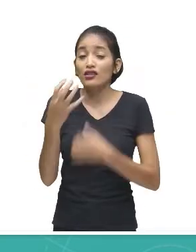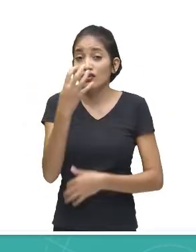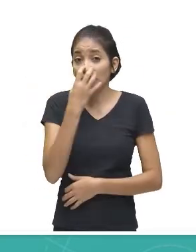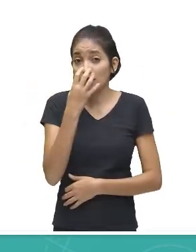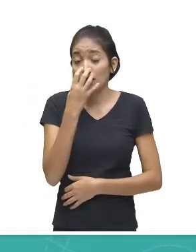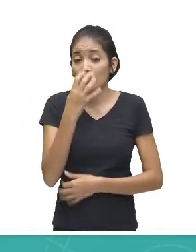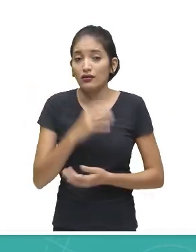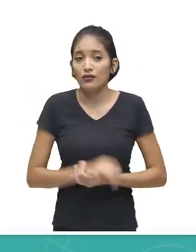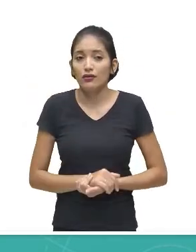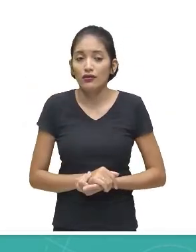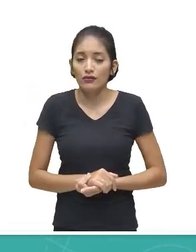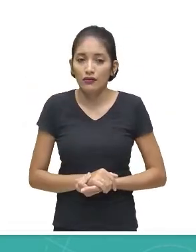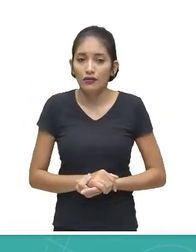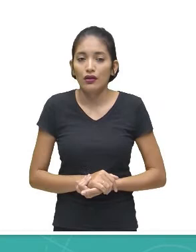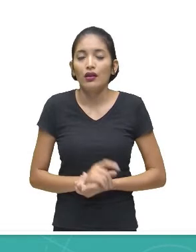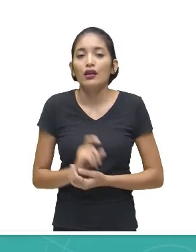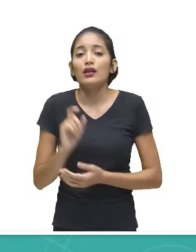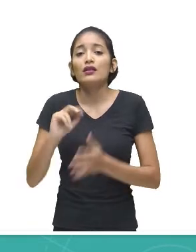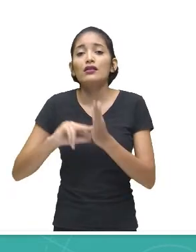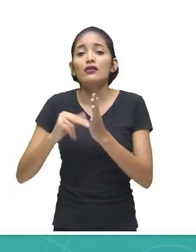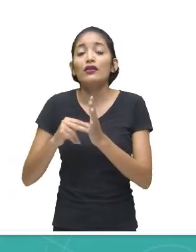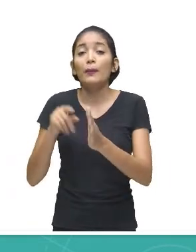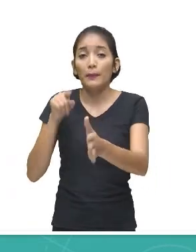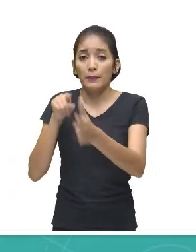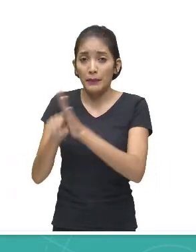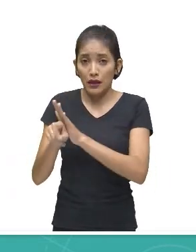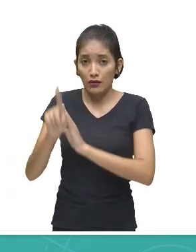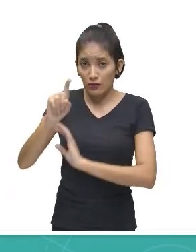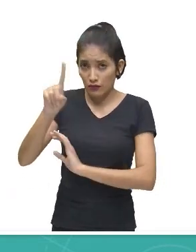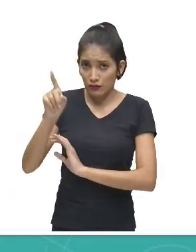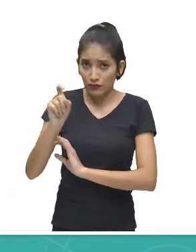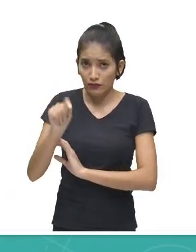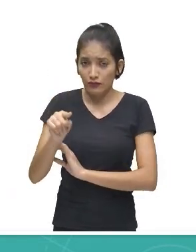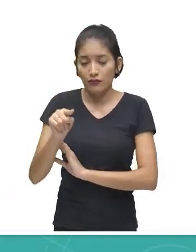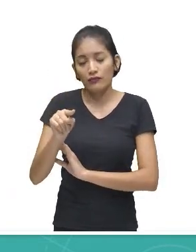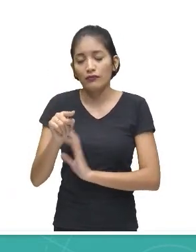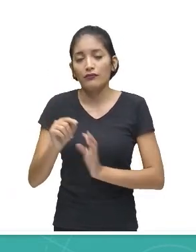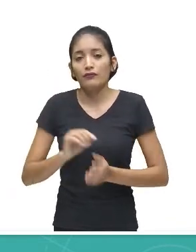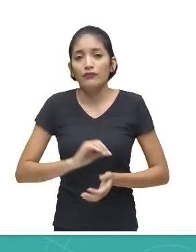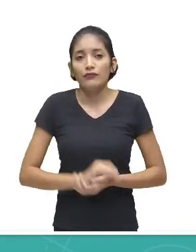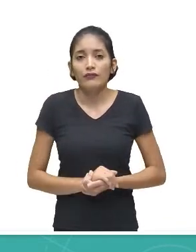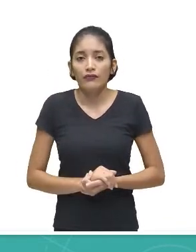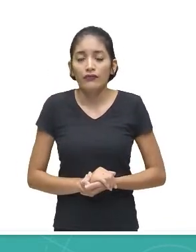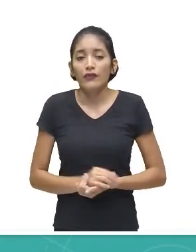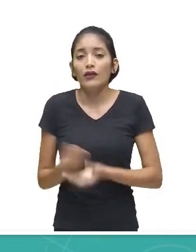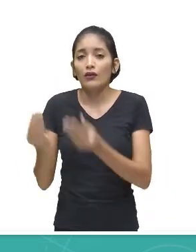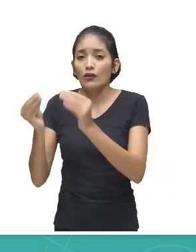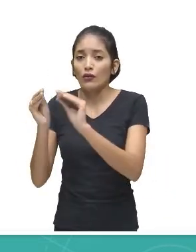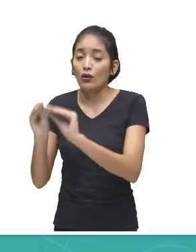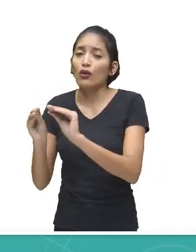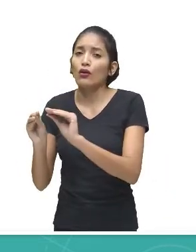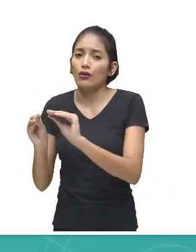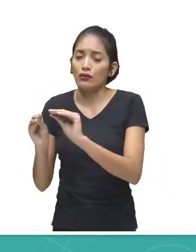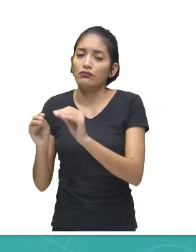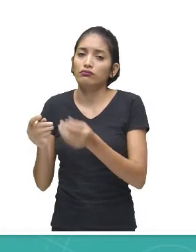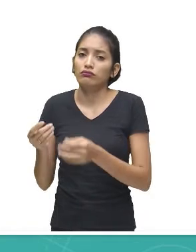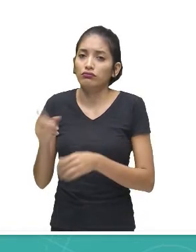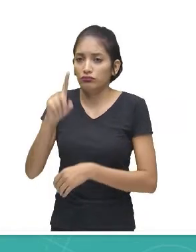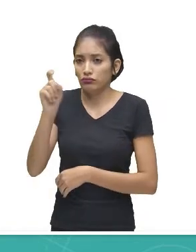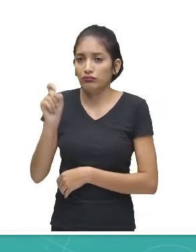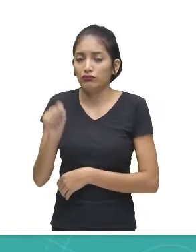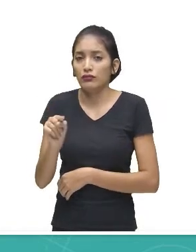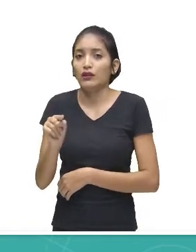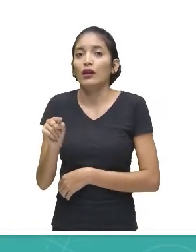está fazendo uma pergunta. Então, quando se faz uma pergunta, uma indagação, você coloca uma interrogação